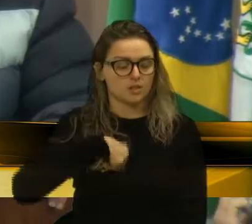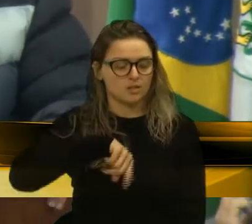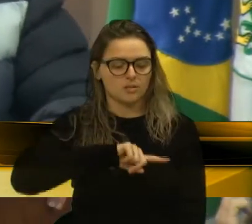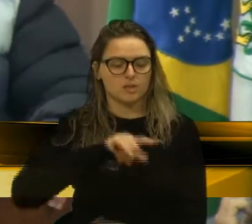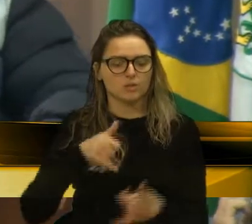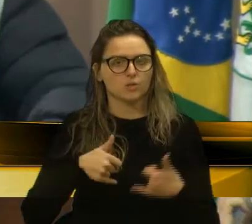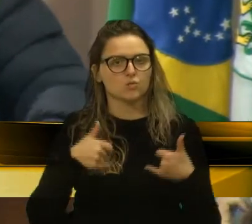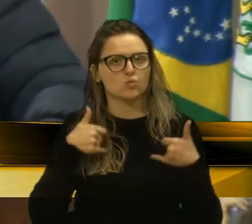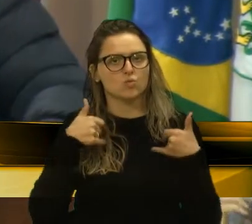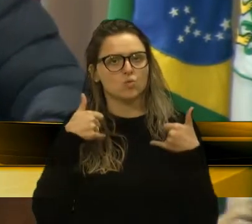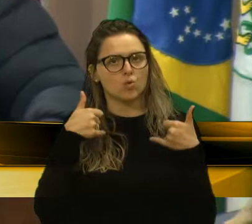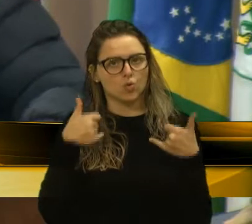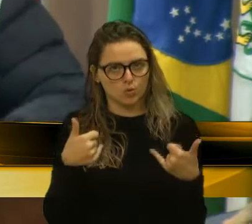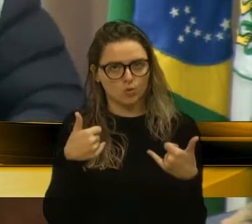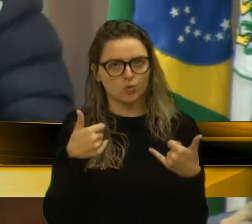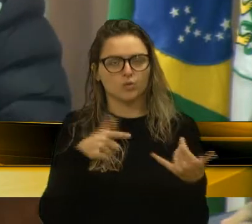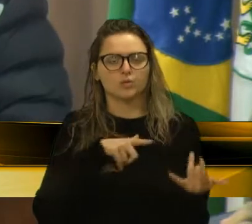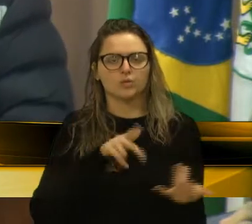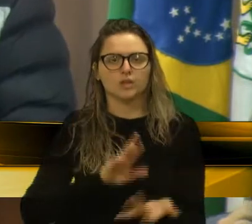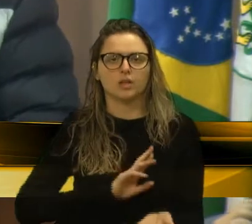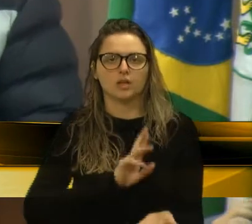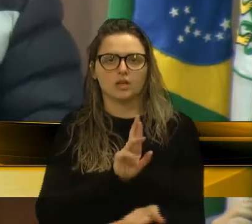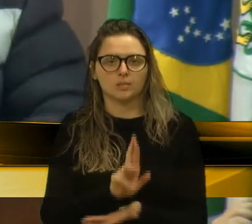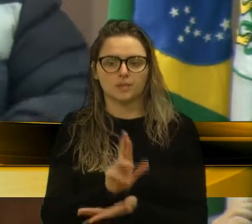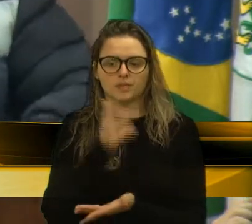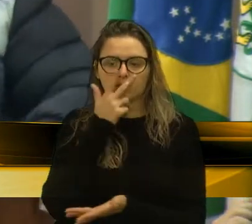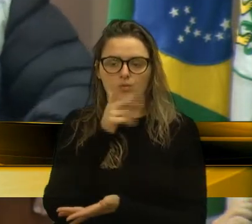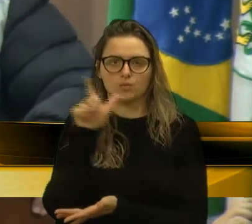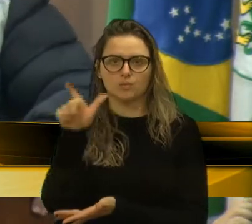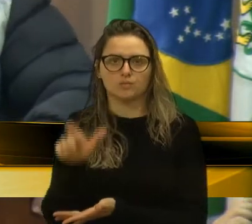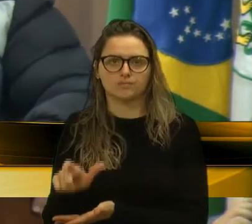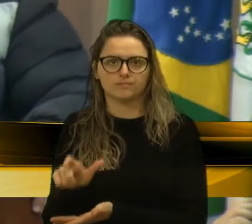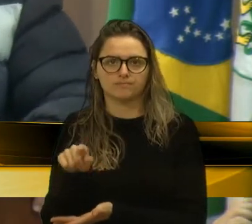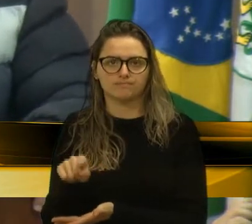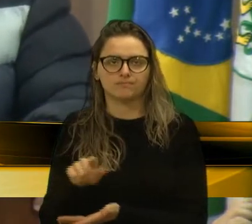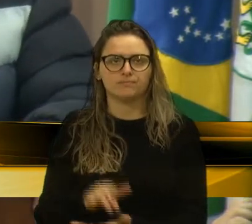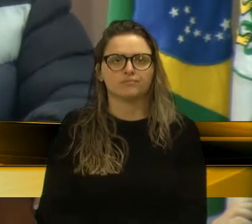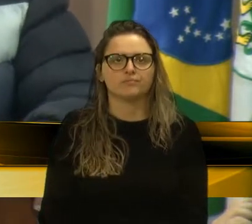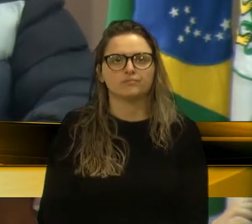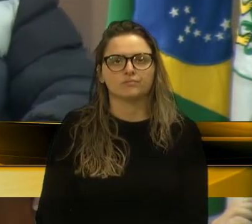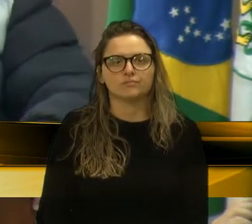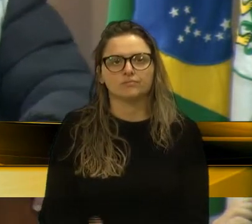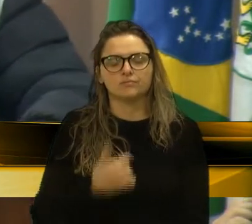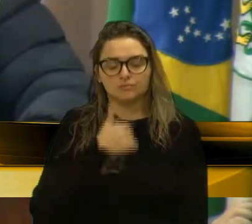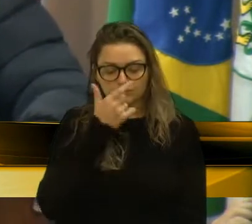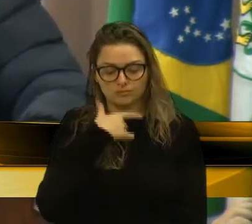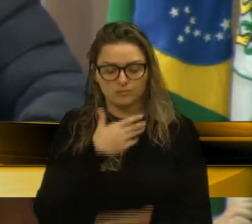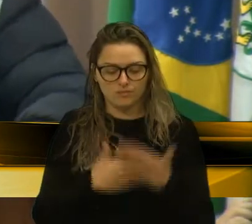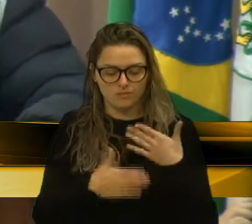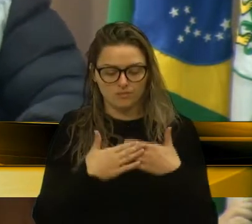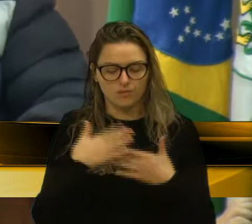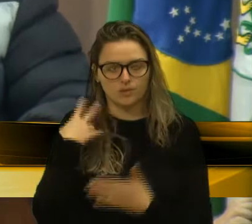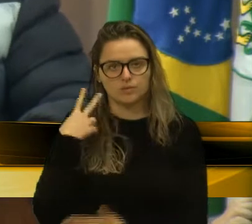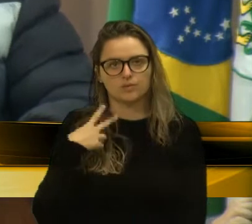uma honra, um orgulho ser representado da forma que fomos representados. Então eu acho que todos os